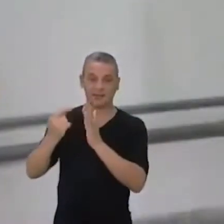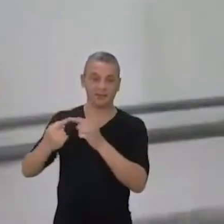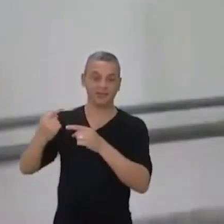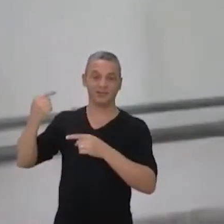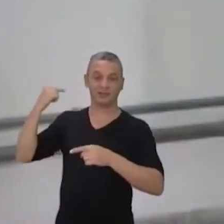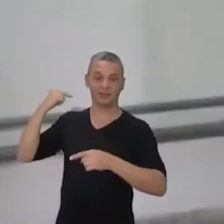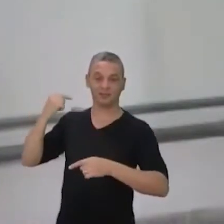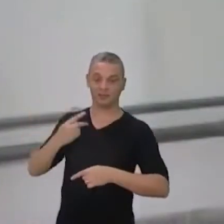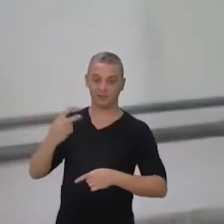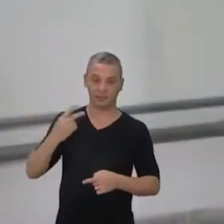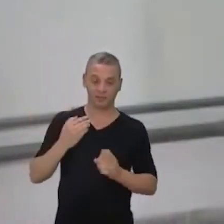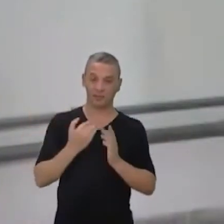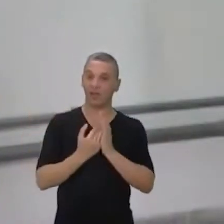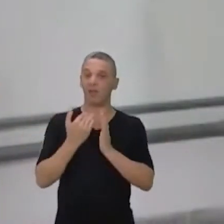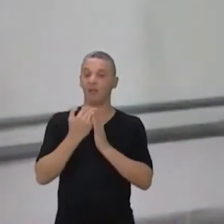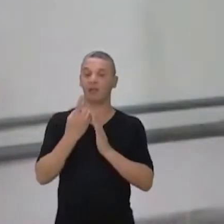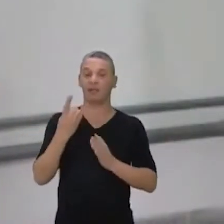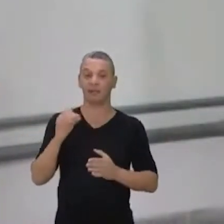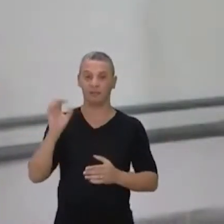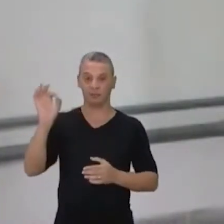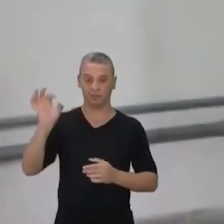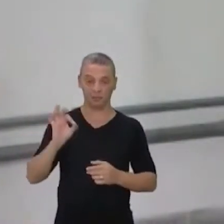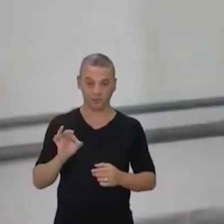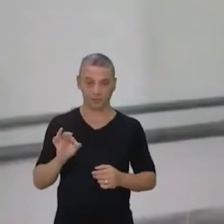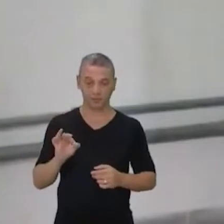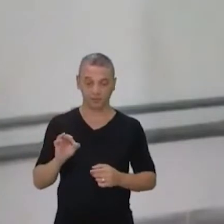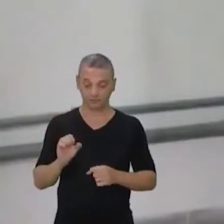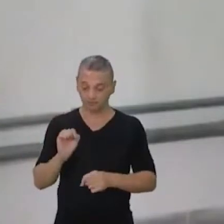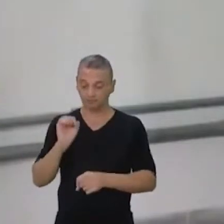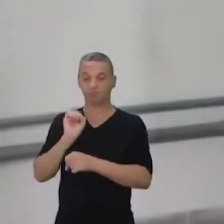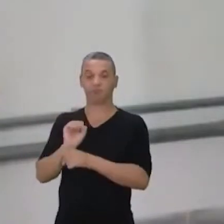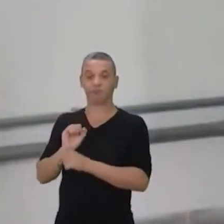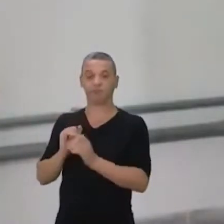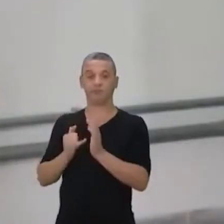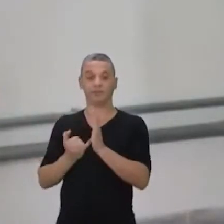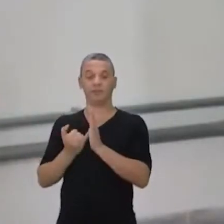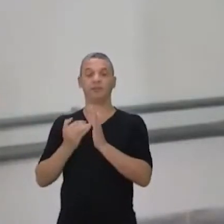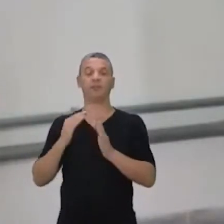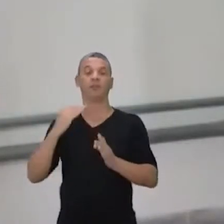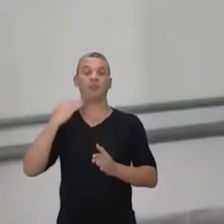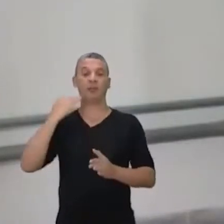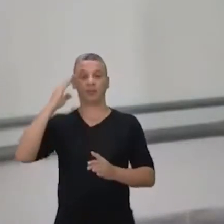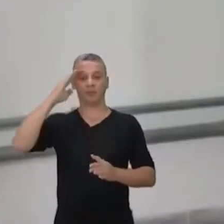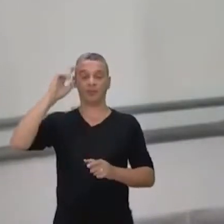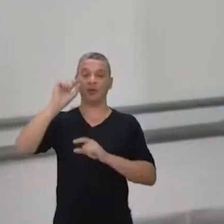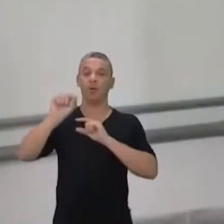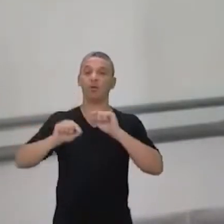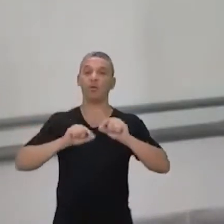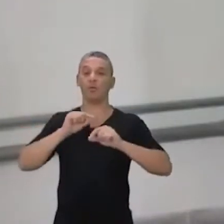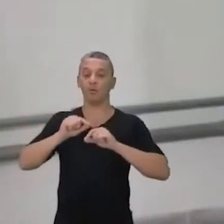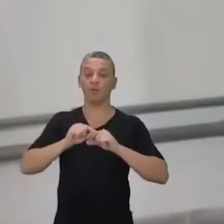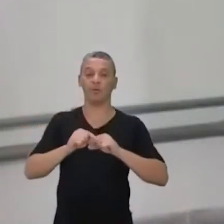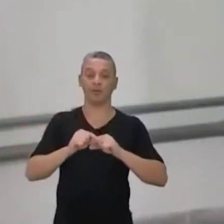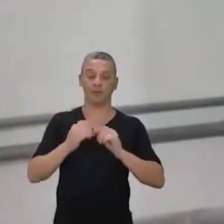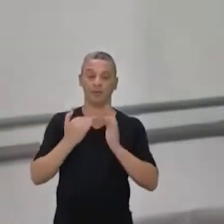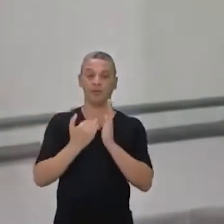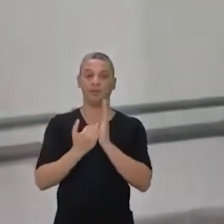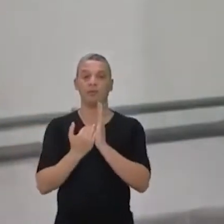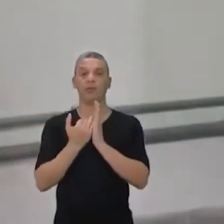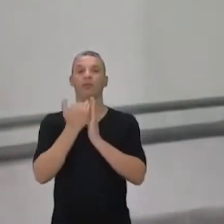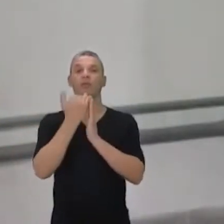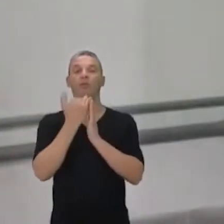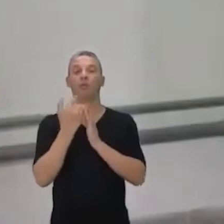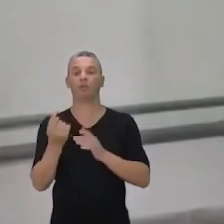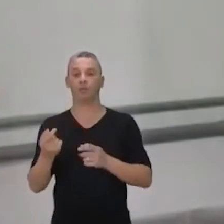passado terminou em um pouco mais de 10%. Para conter essa inflação, o que o Banco Central faz, Priscila? Ele começa a subir um pouco mais a